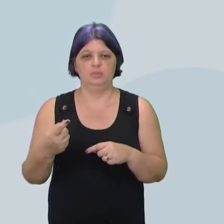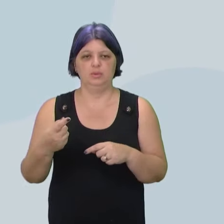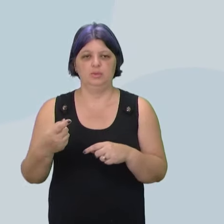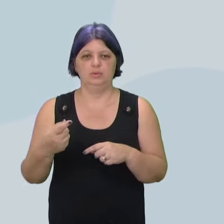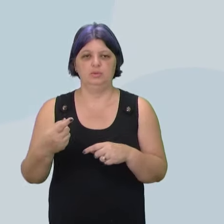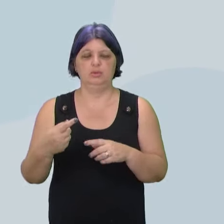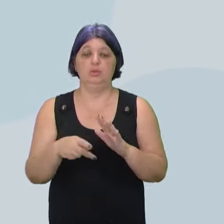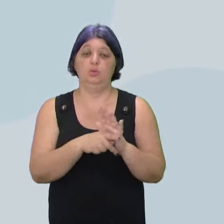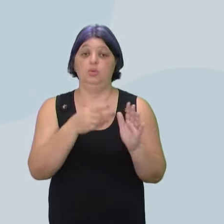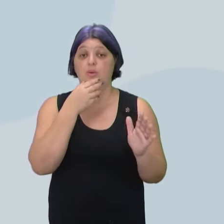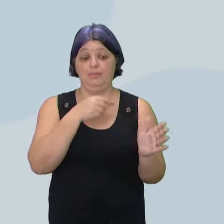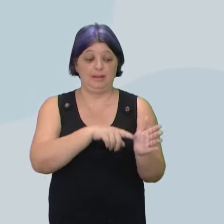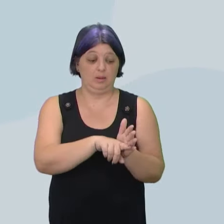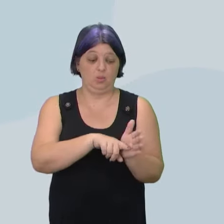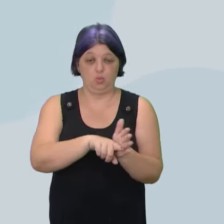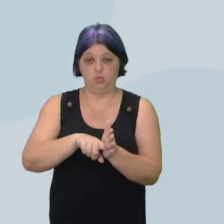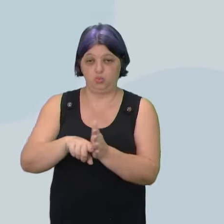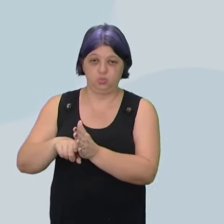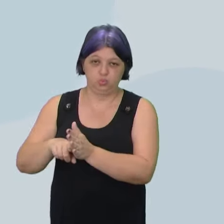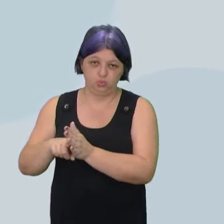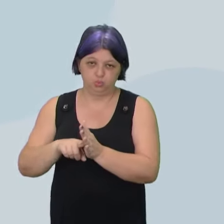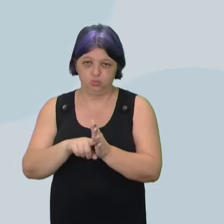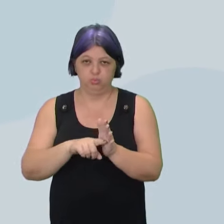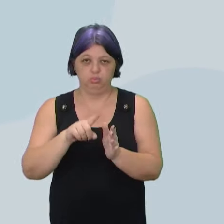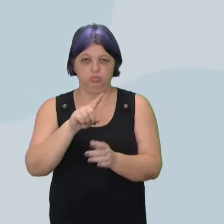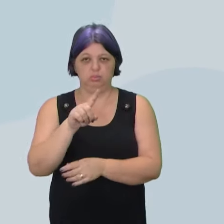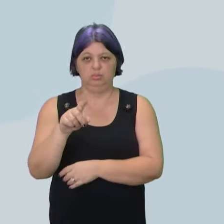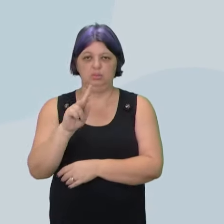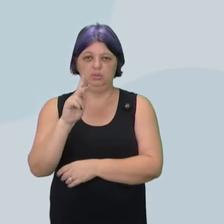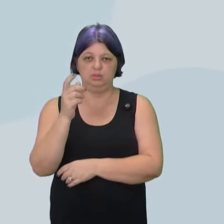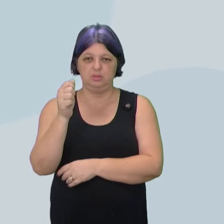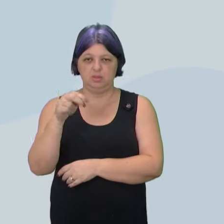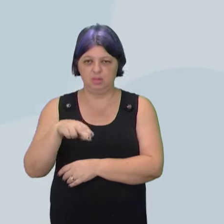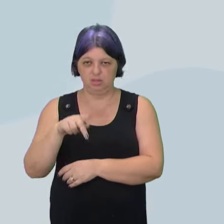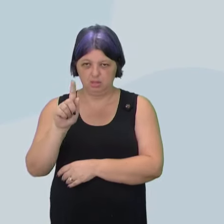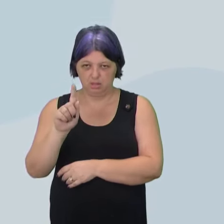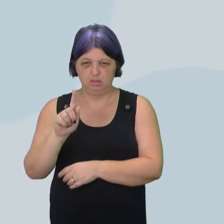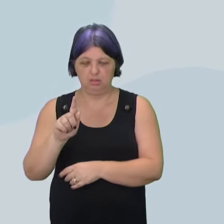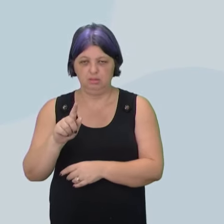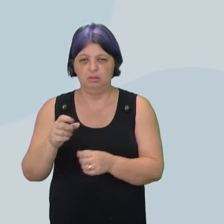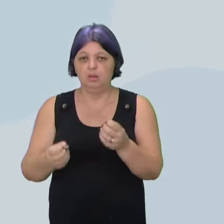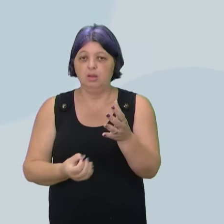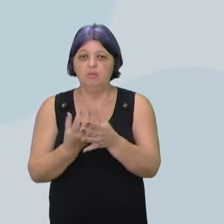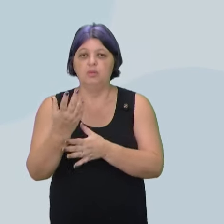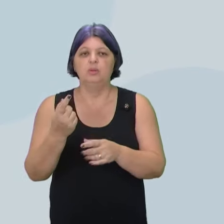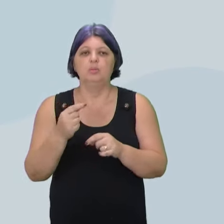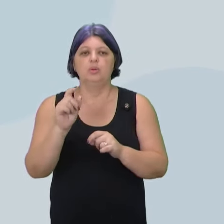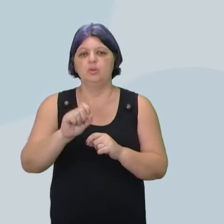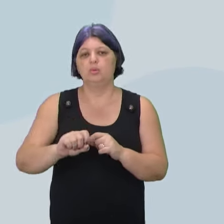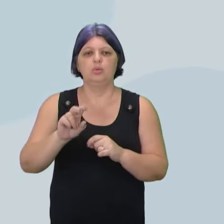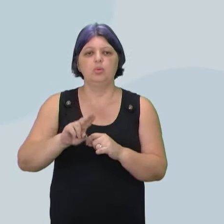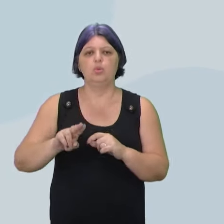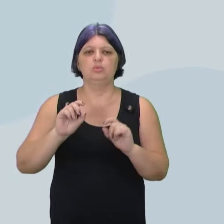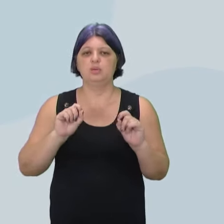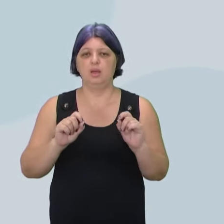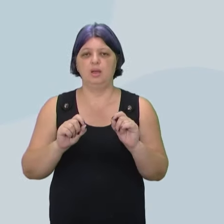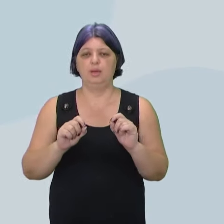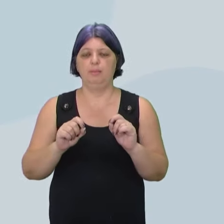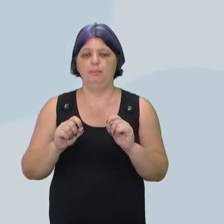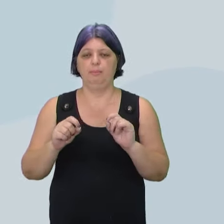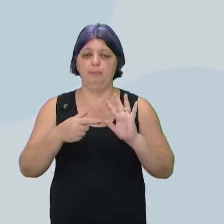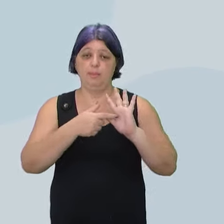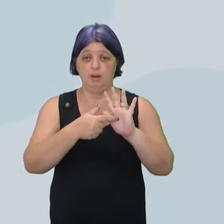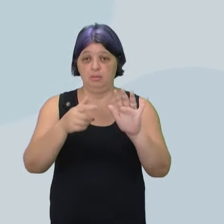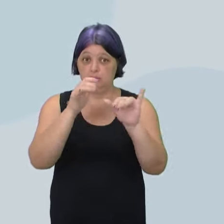né, um estudioso aí, Zhang Heng, inventou esse instrumento para alertar, olha a funcionalidade inicial, né? Alertar